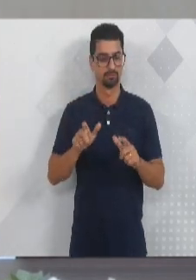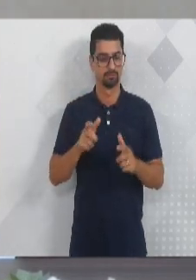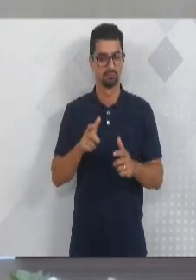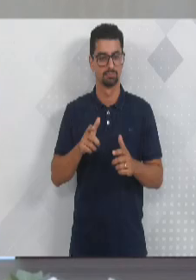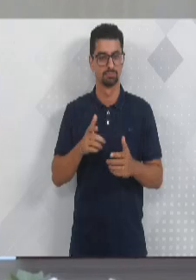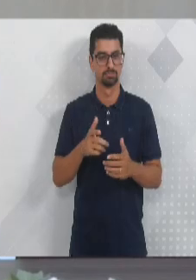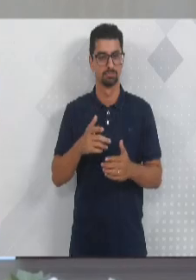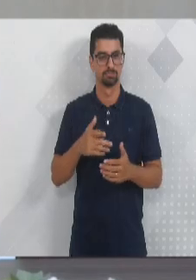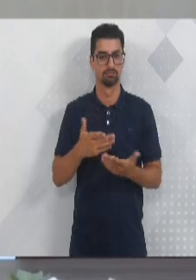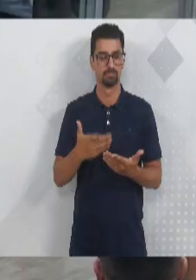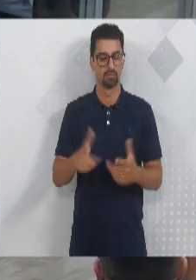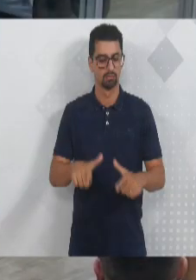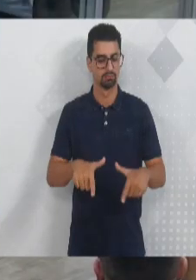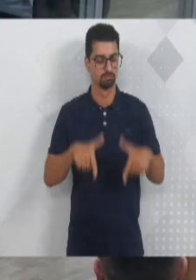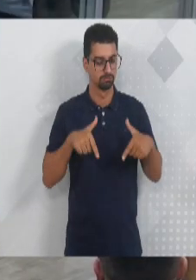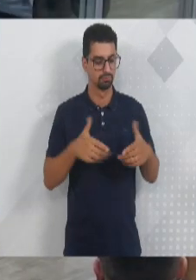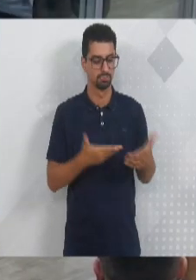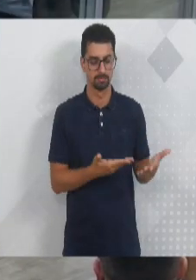a